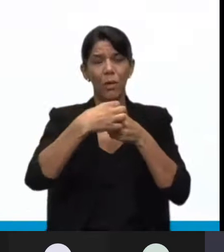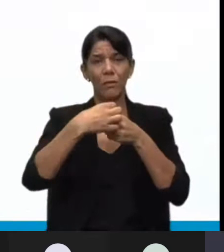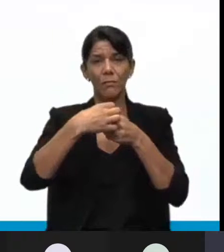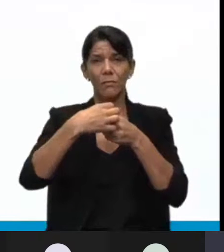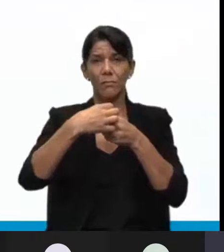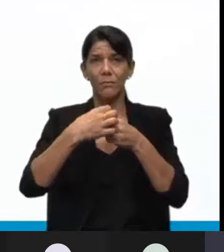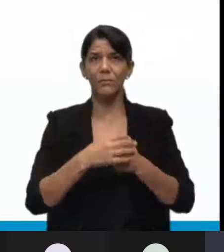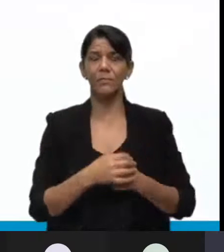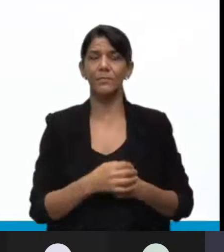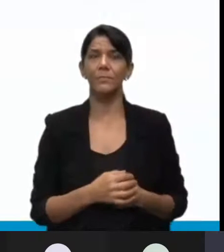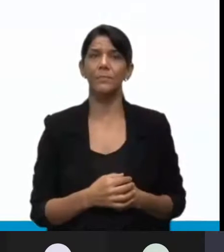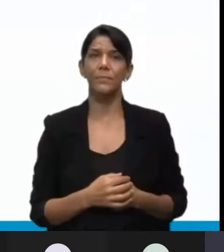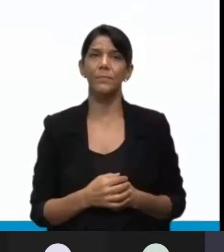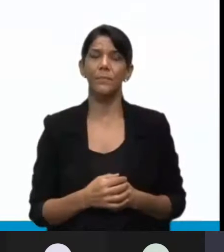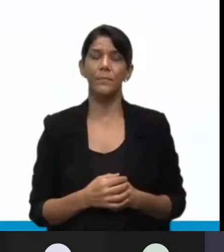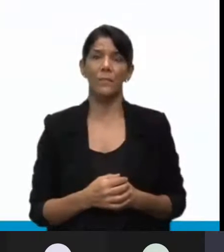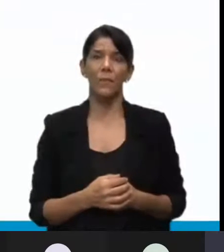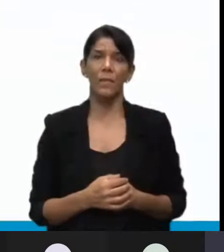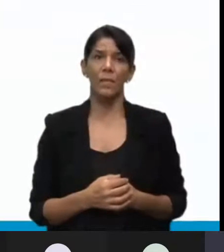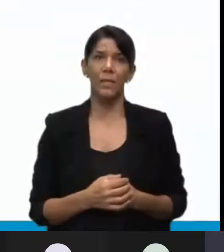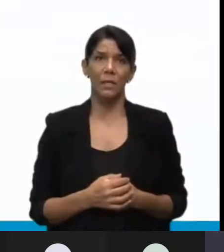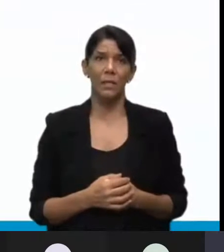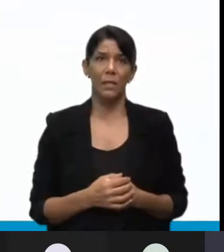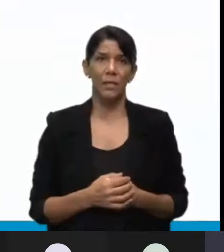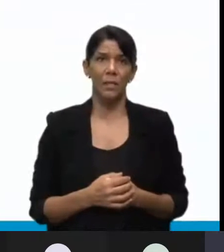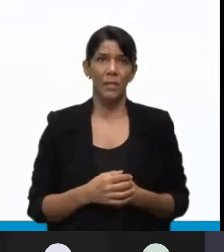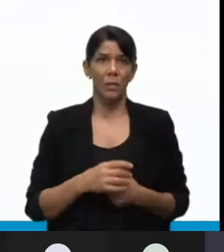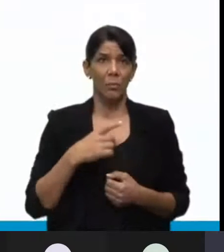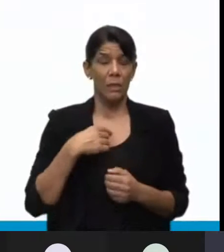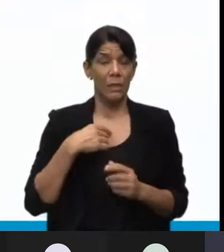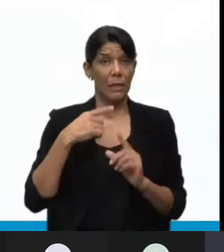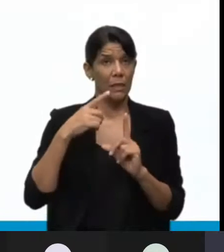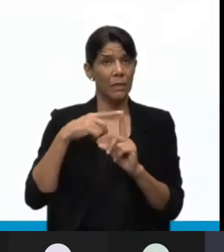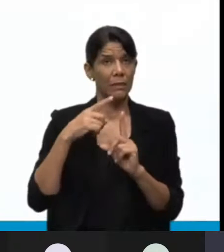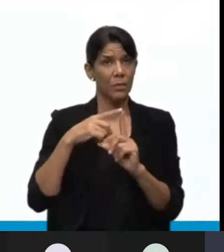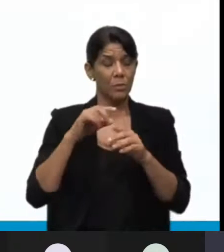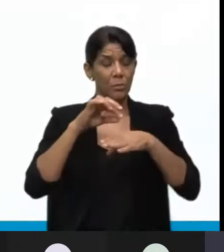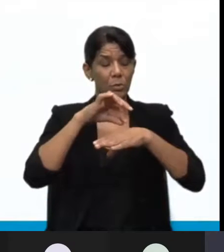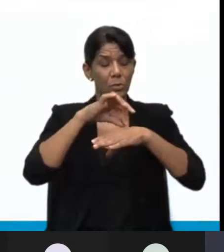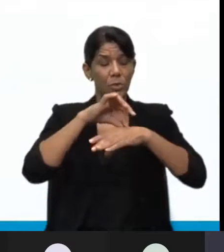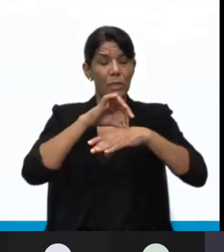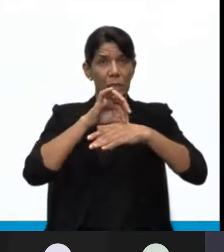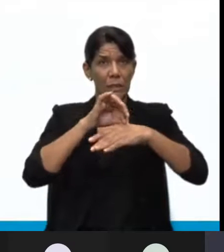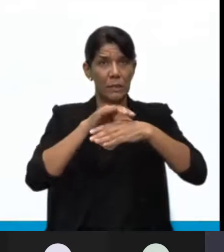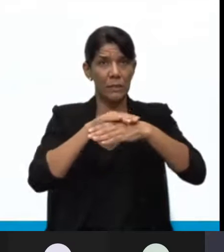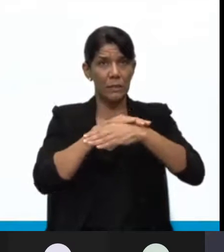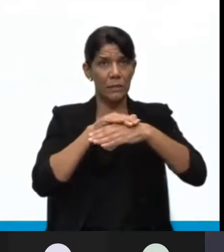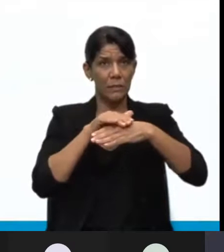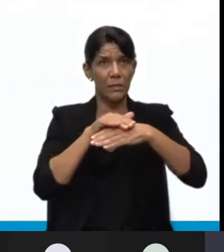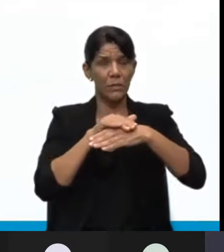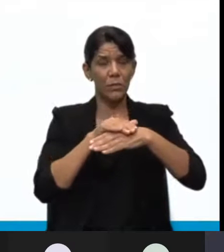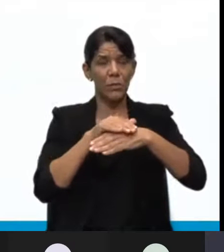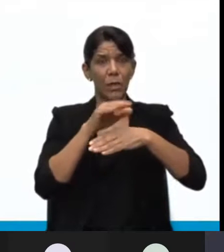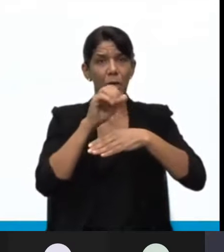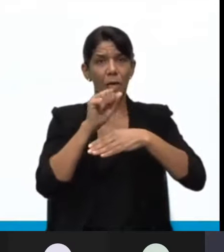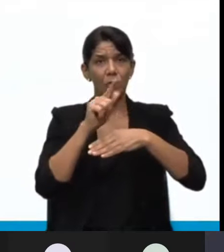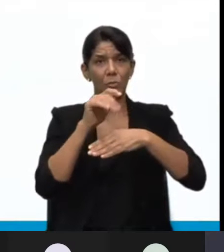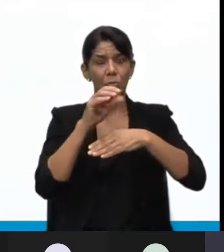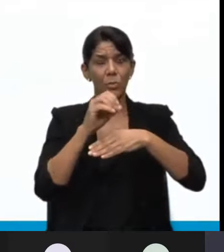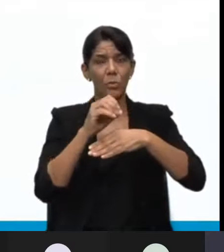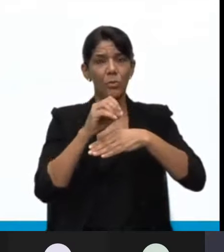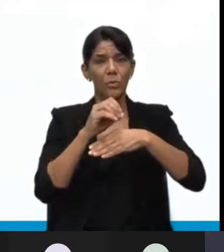periferia. Por que que é deslocado para a periferia? Porque esse tipo de tecido aqui é tecido adiposo